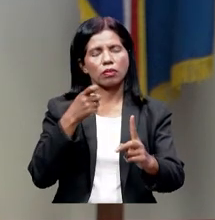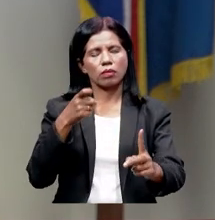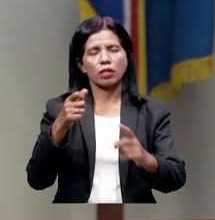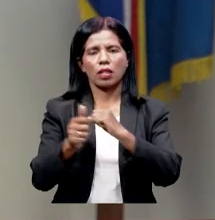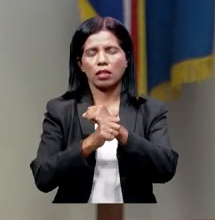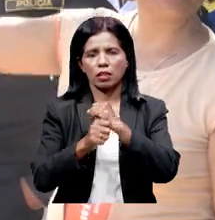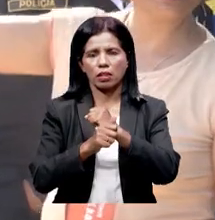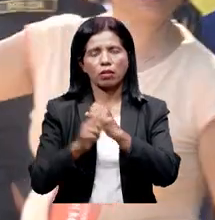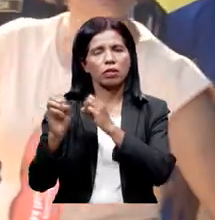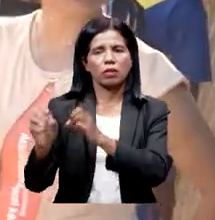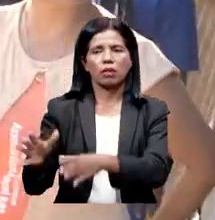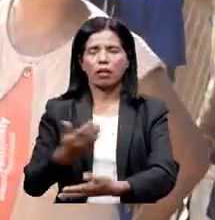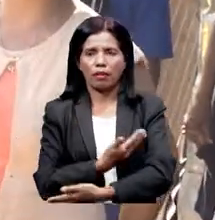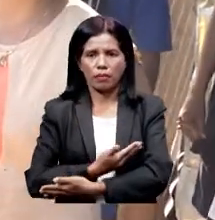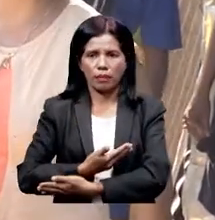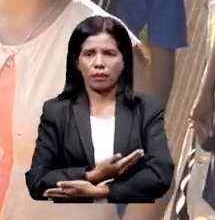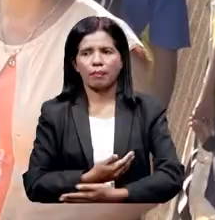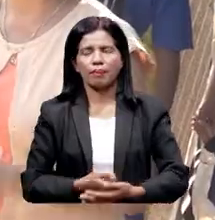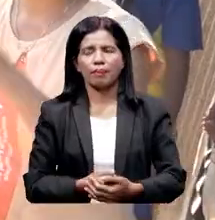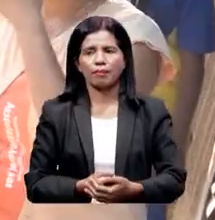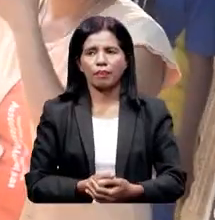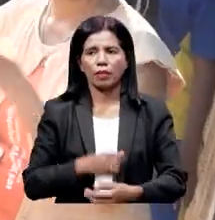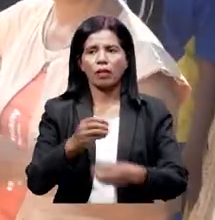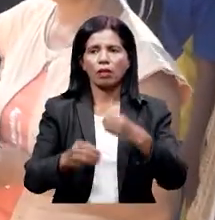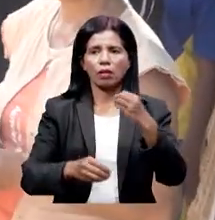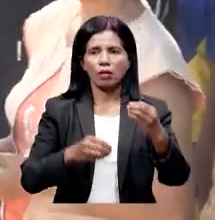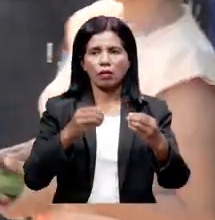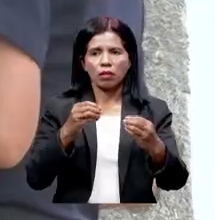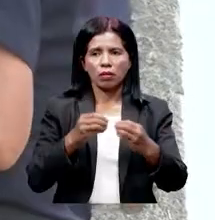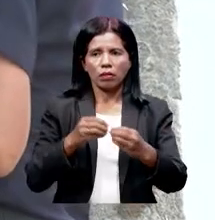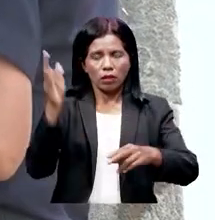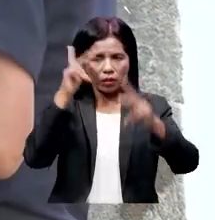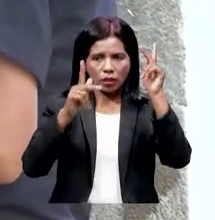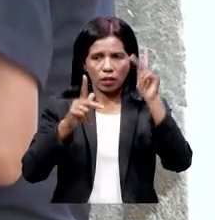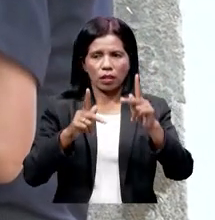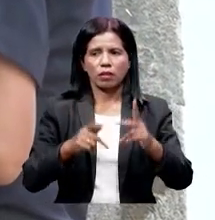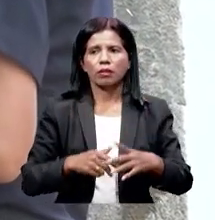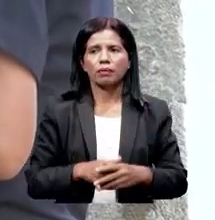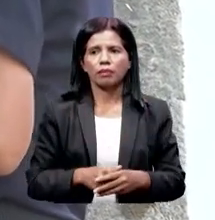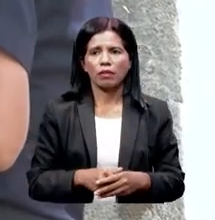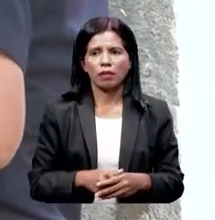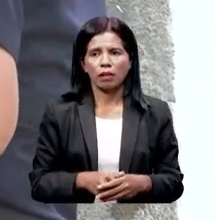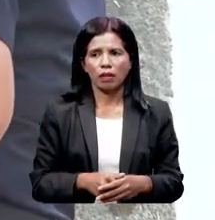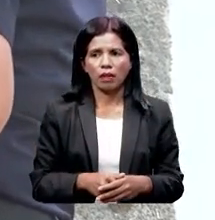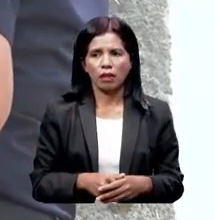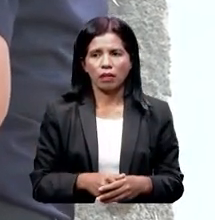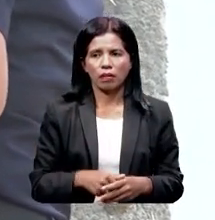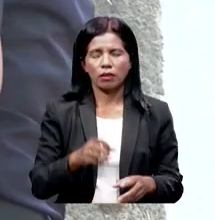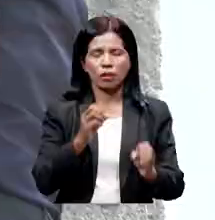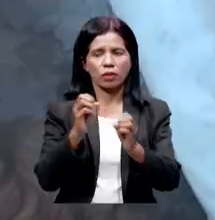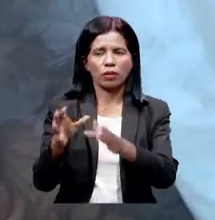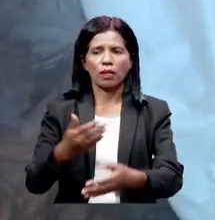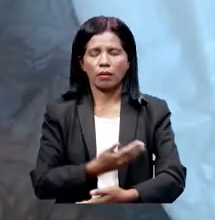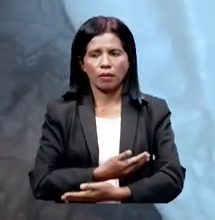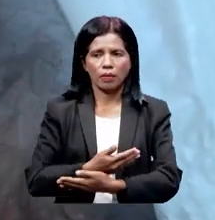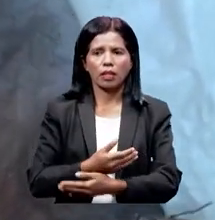ida né ia relação ba caso né pe macaso bebê minha